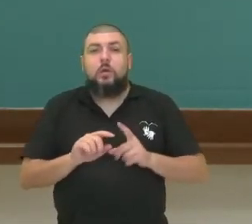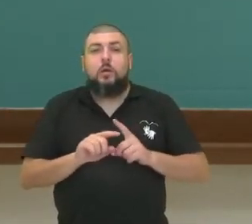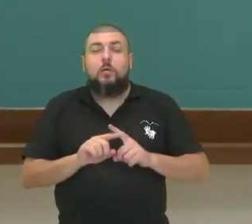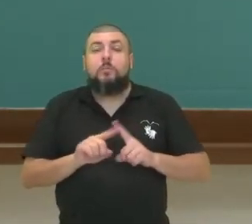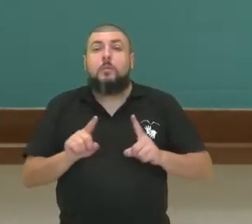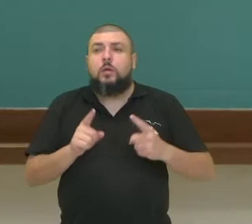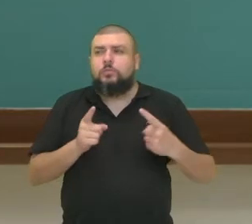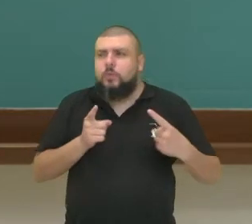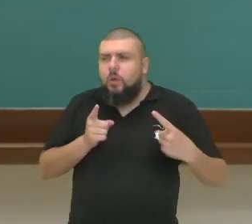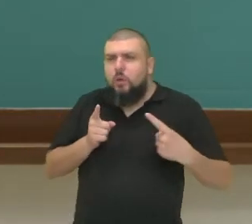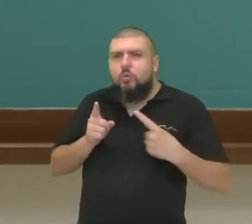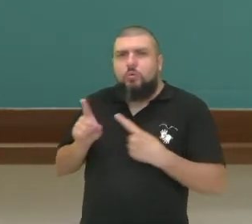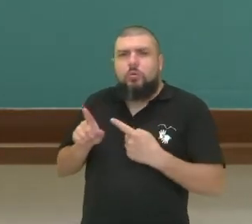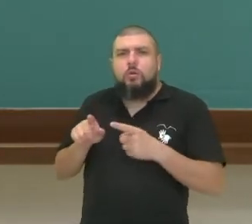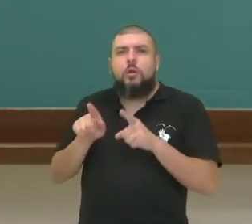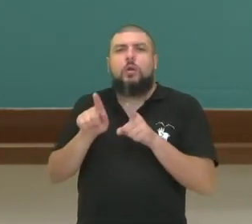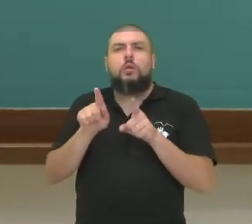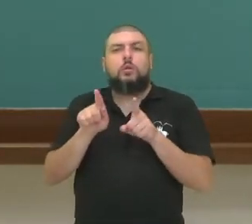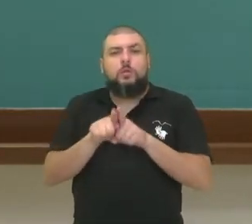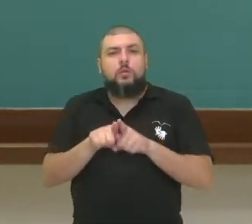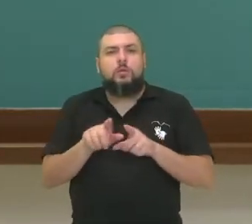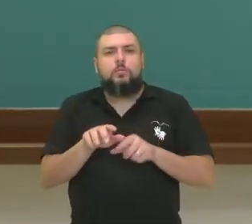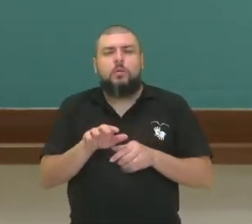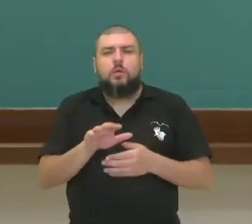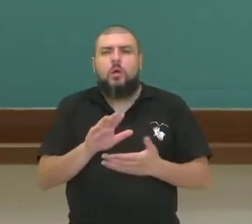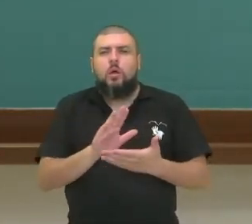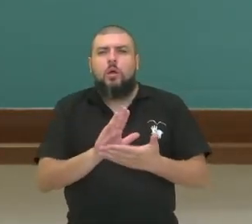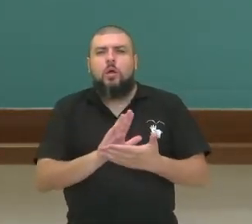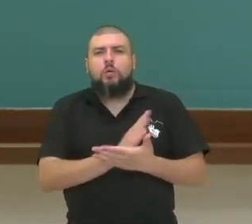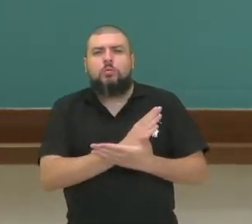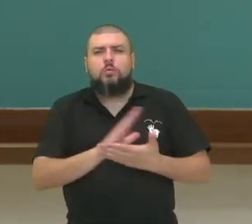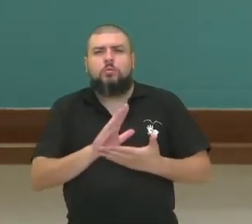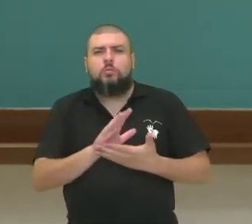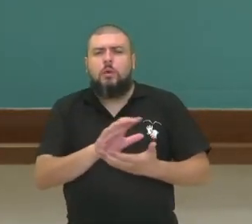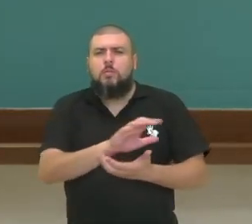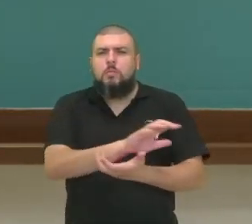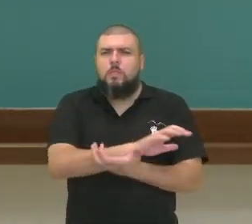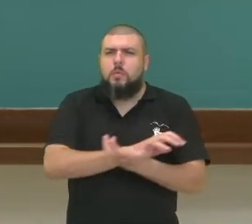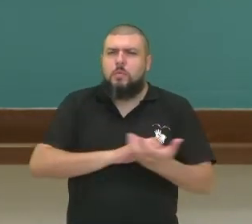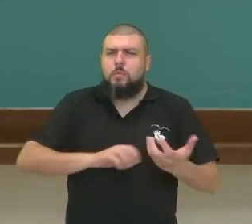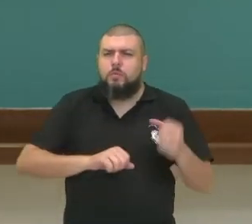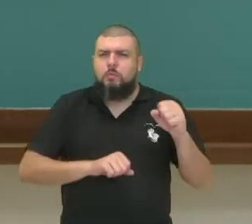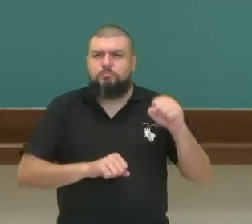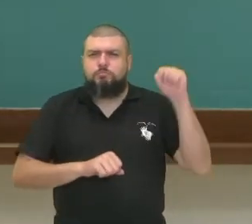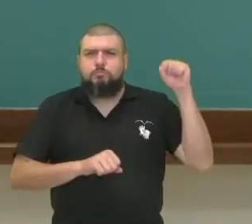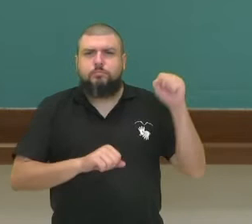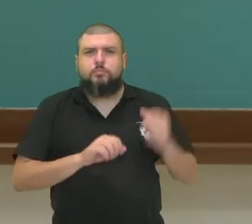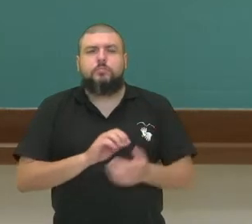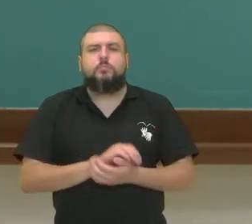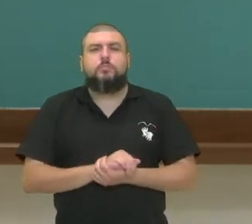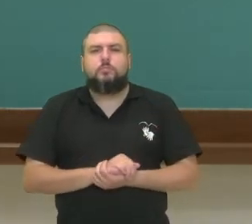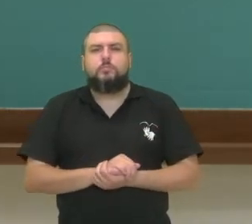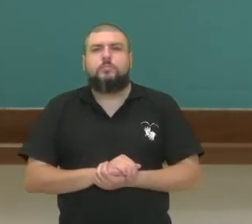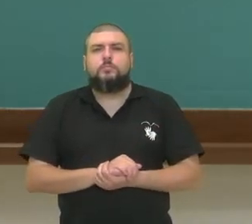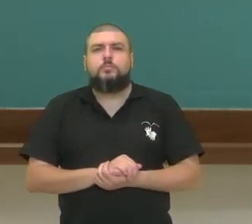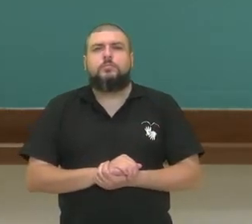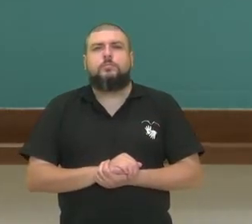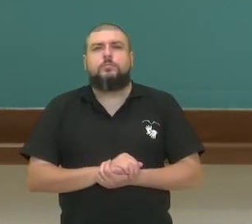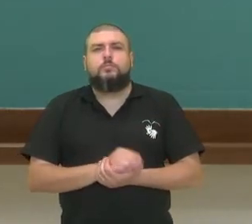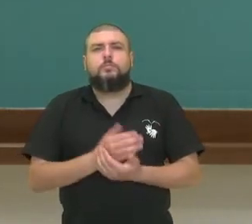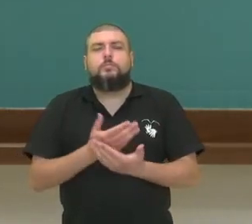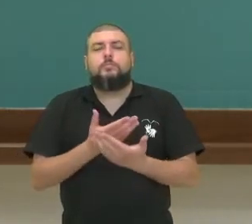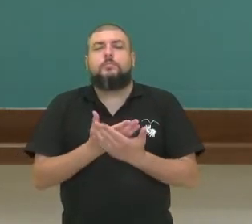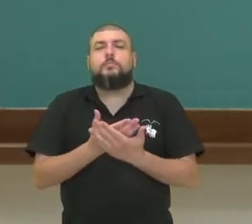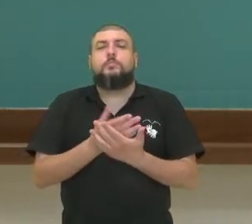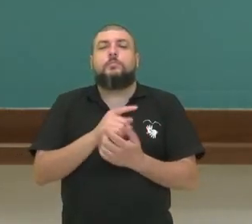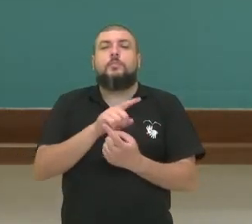maior contestação desse regime civil-militar estabelecido. Então, qual o objetivo da nossa aula de